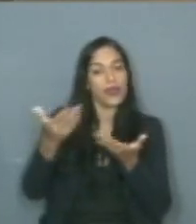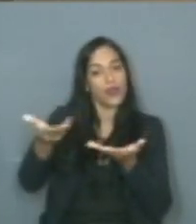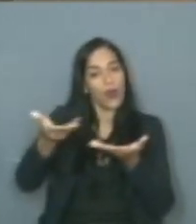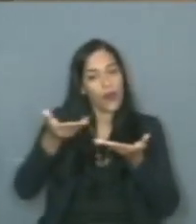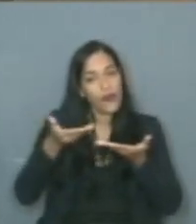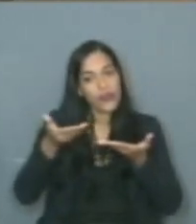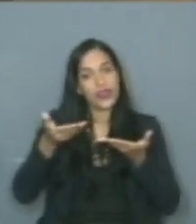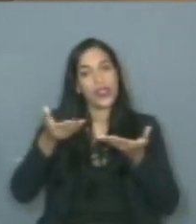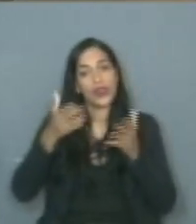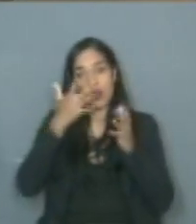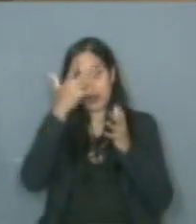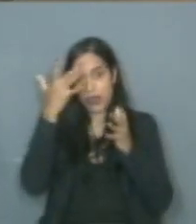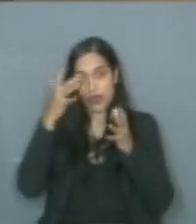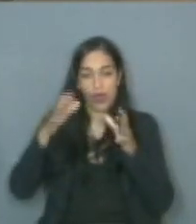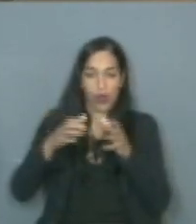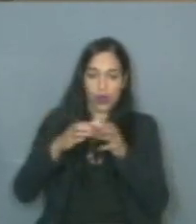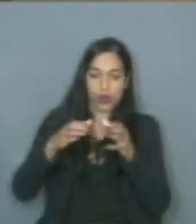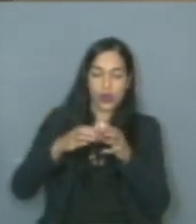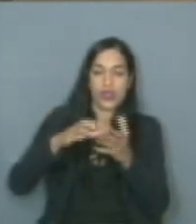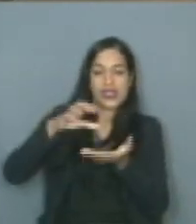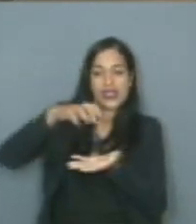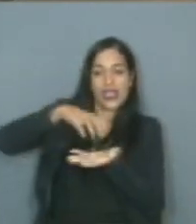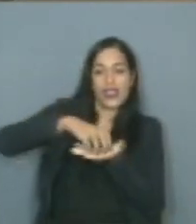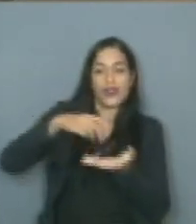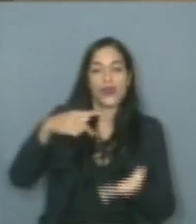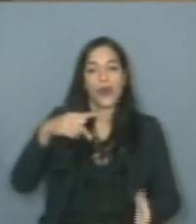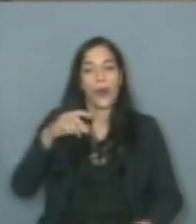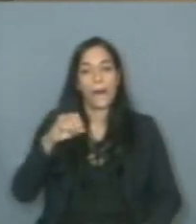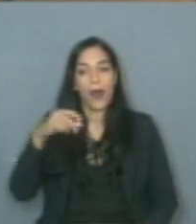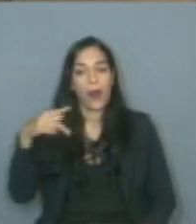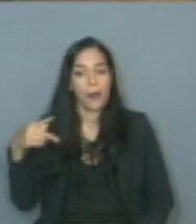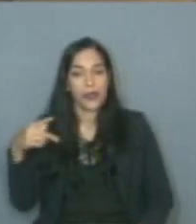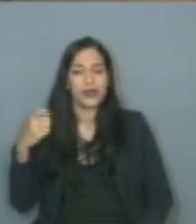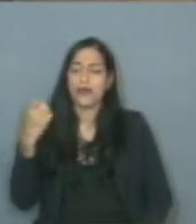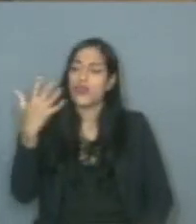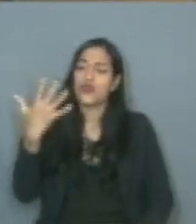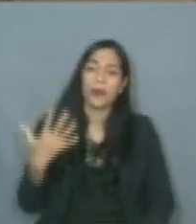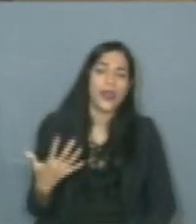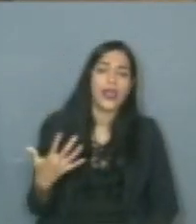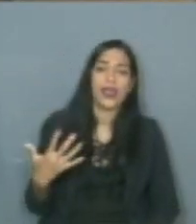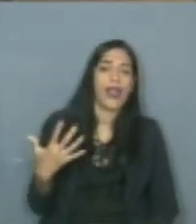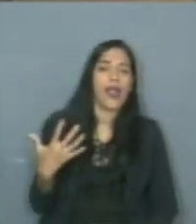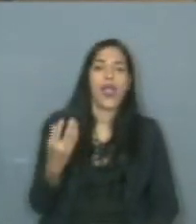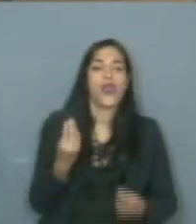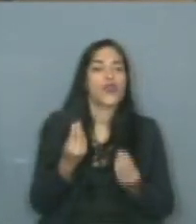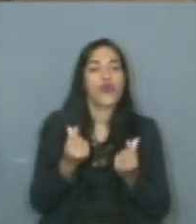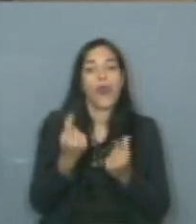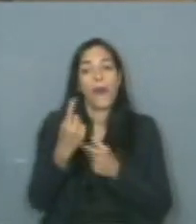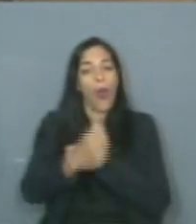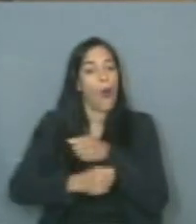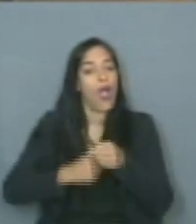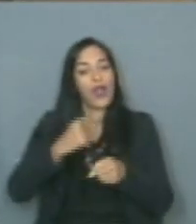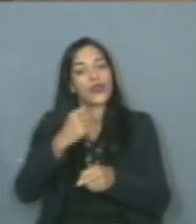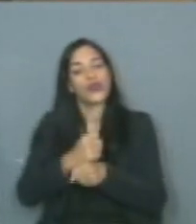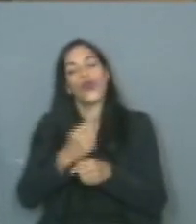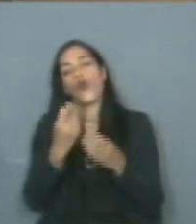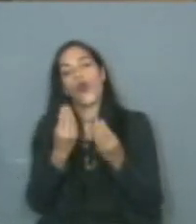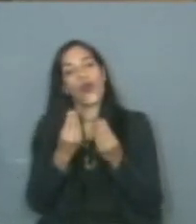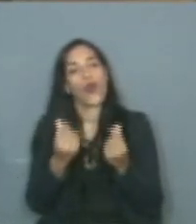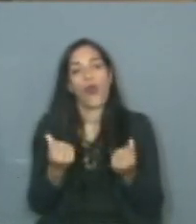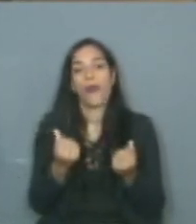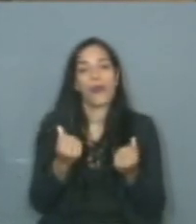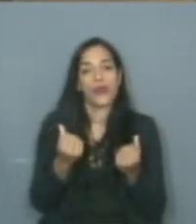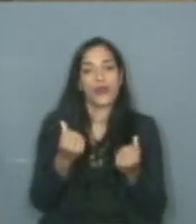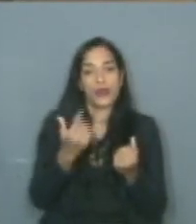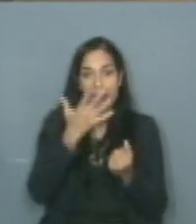convidando o pessoal do Centro Pop para dizer quais foram os resultados em um ano de Centro Pop. Sabe